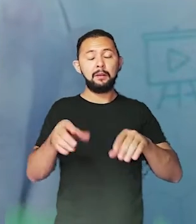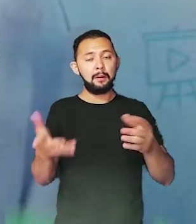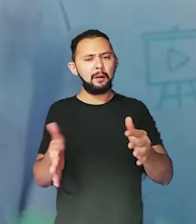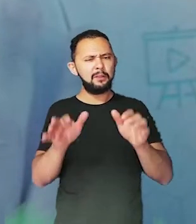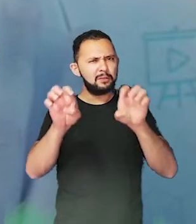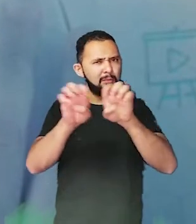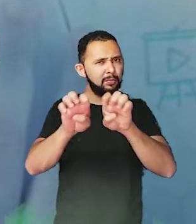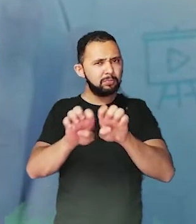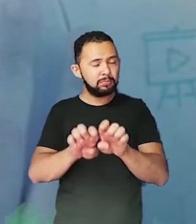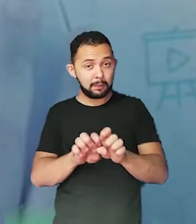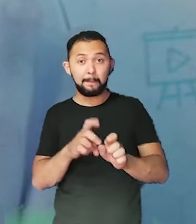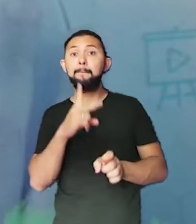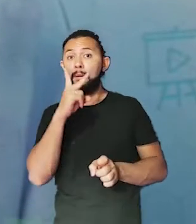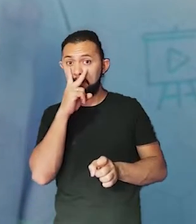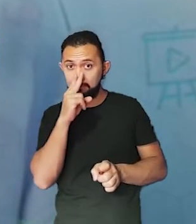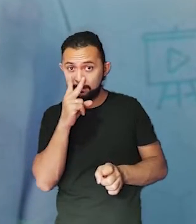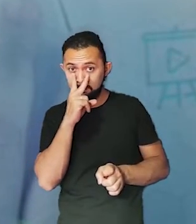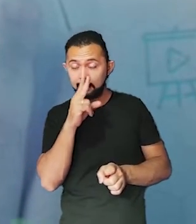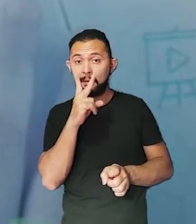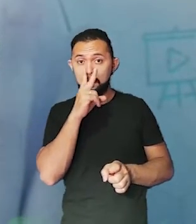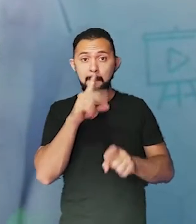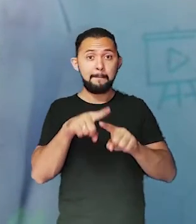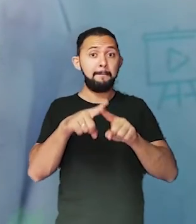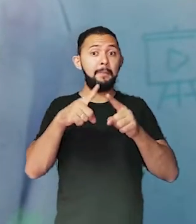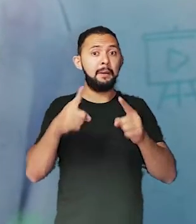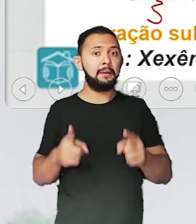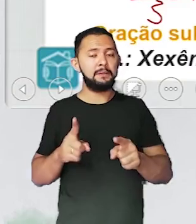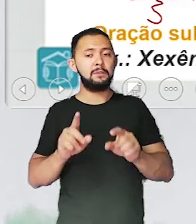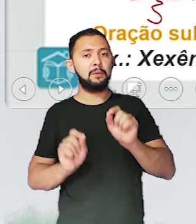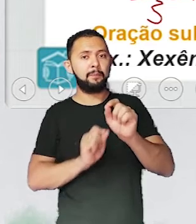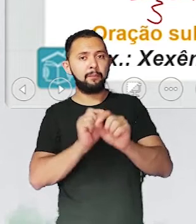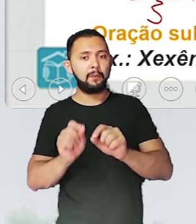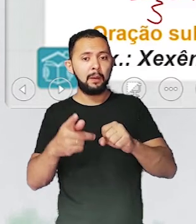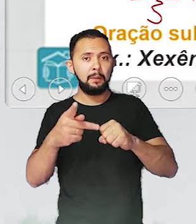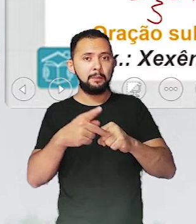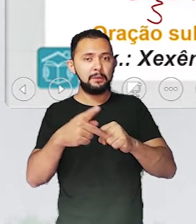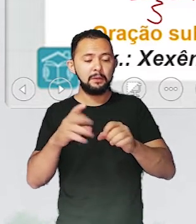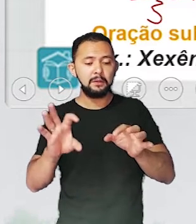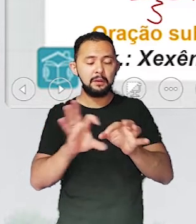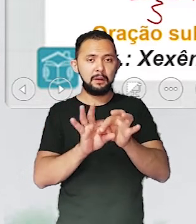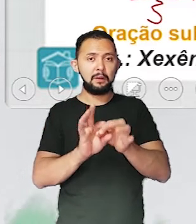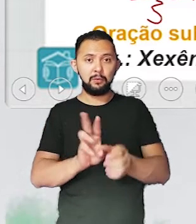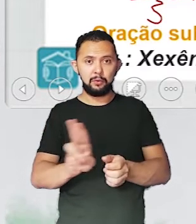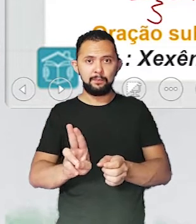bastante parecida com a da objetiva indireta. A questão é que a preposição vai se ligar ao nome. Por último,